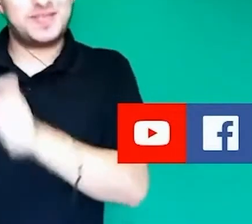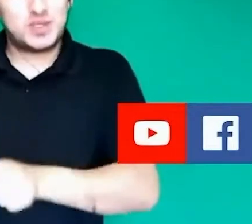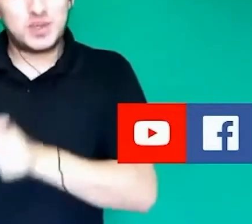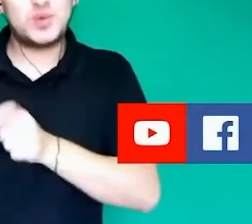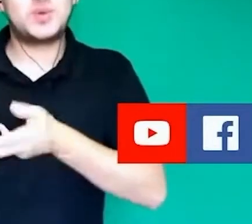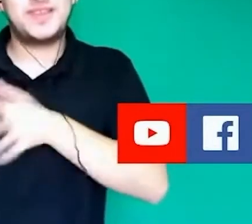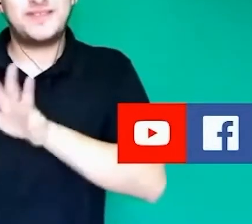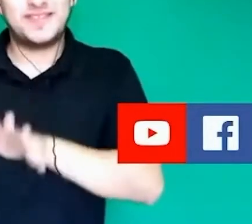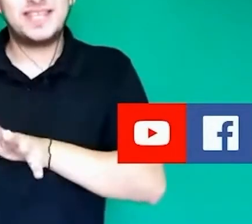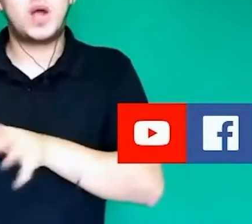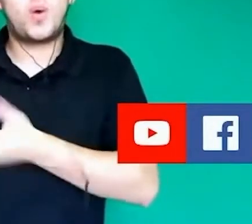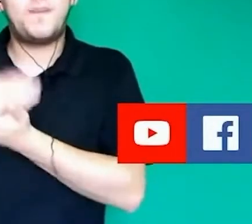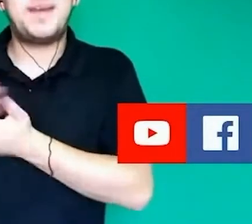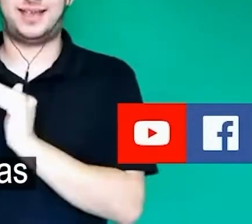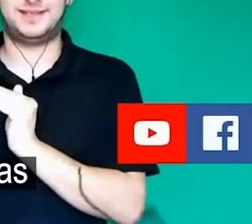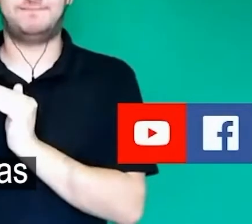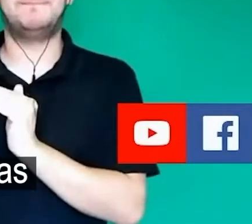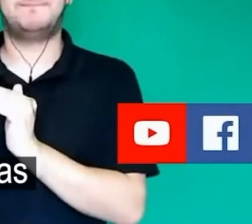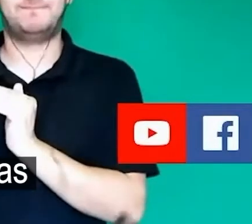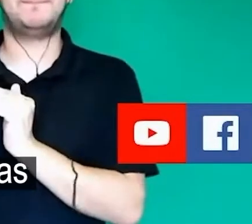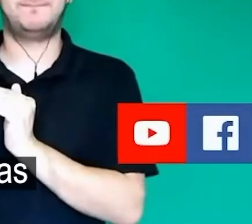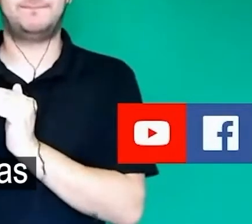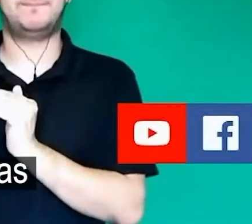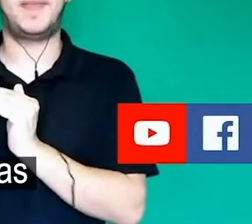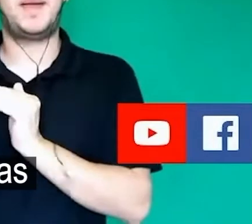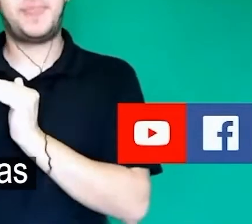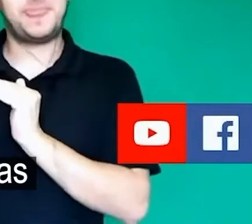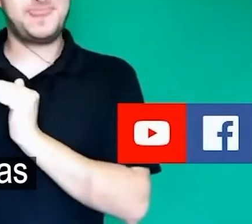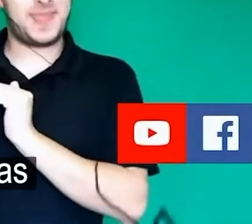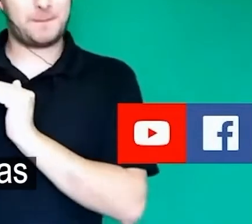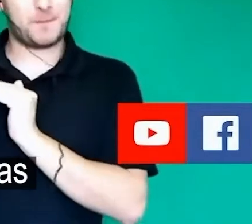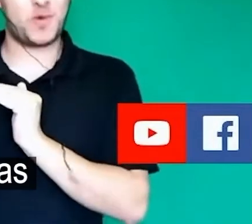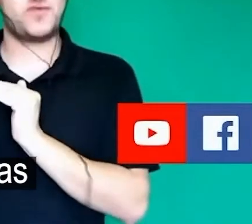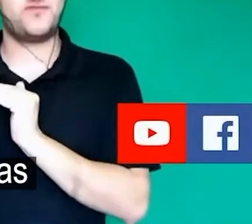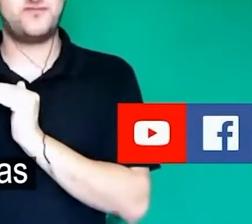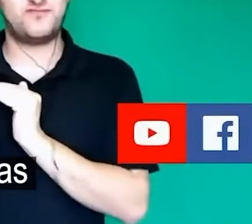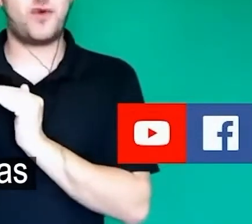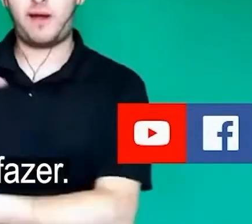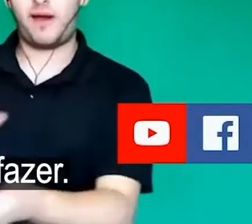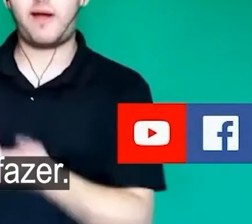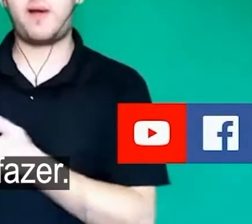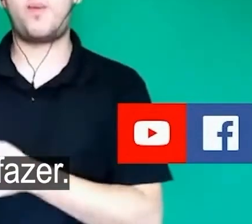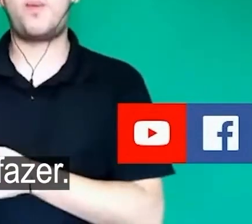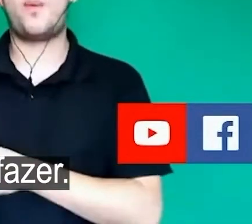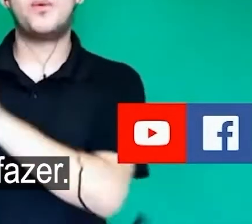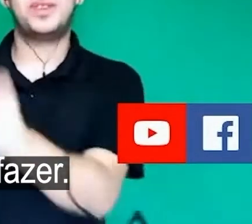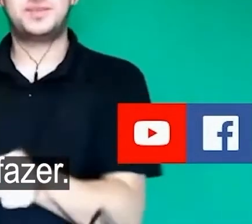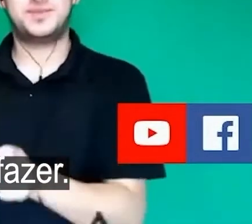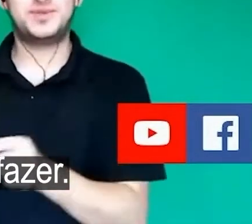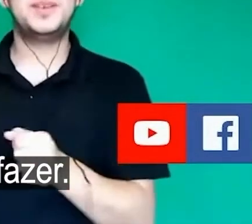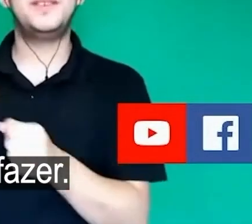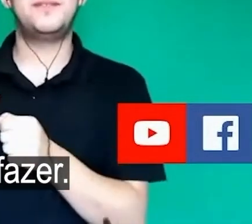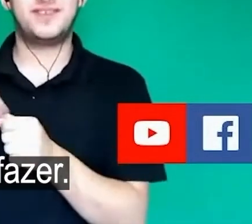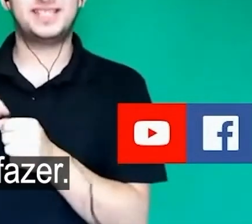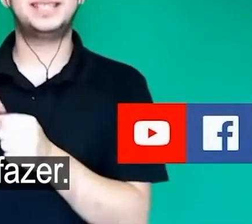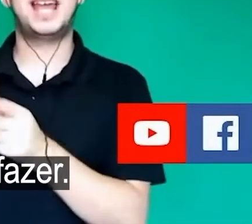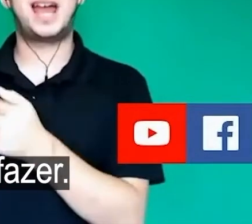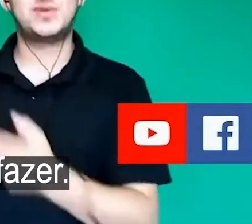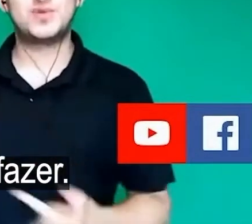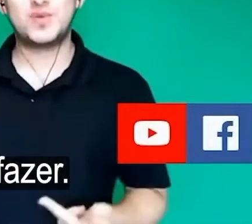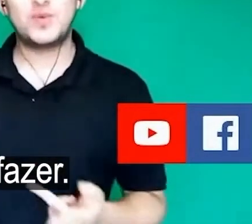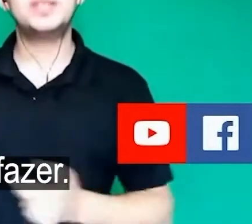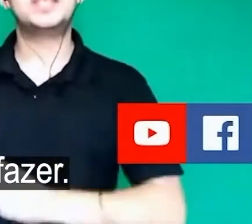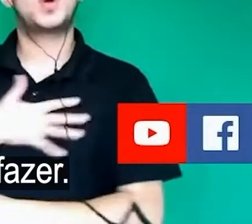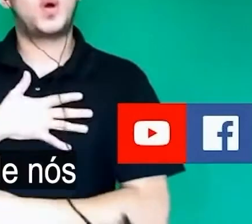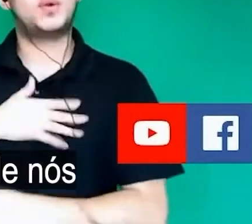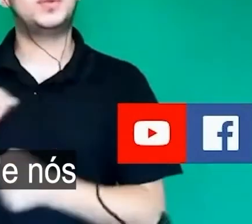começa dentro de casa, para depois sair, interagir com outras pessoas e fazer coisas que as pessoas